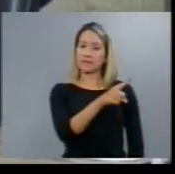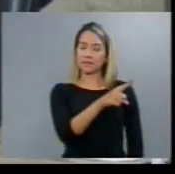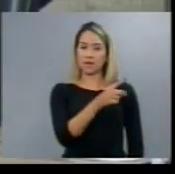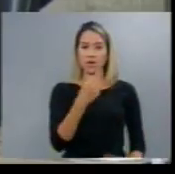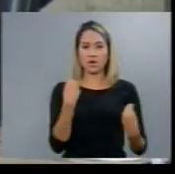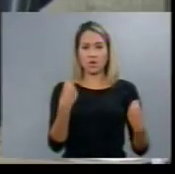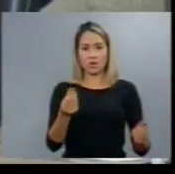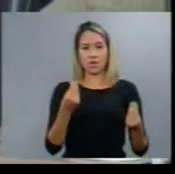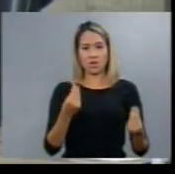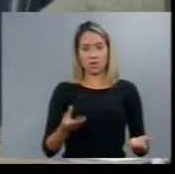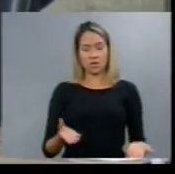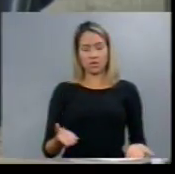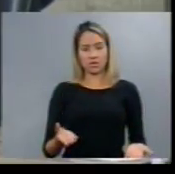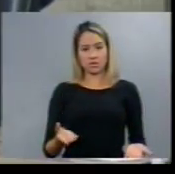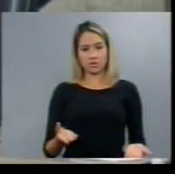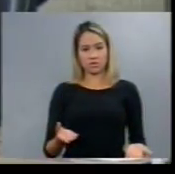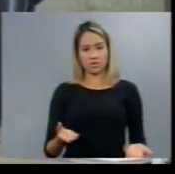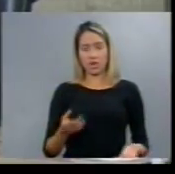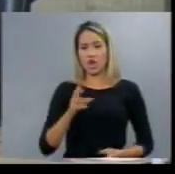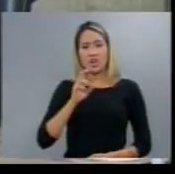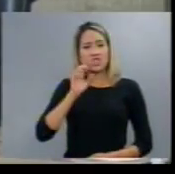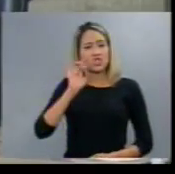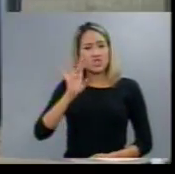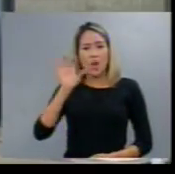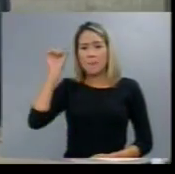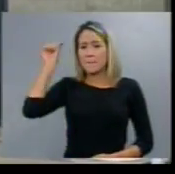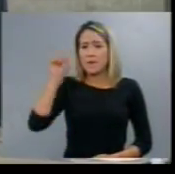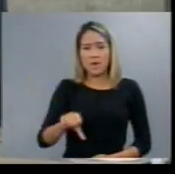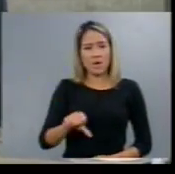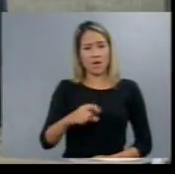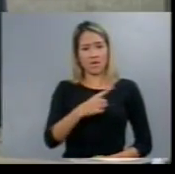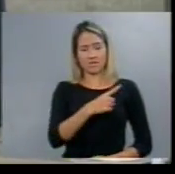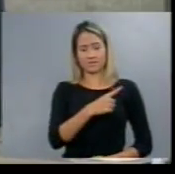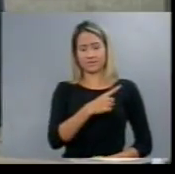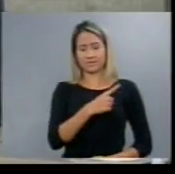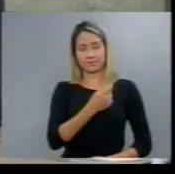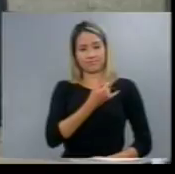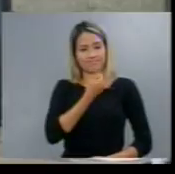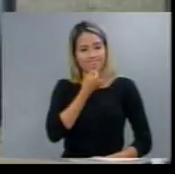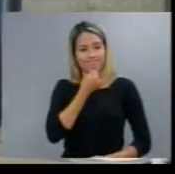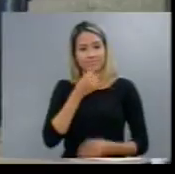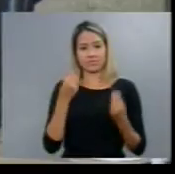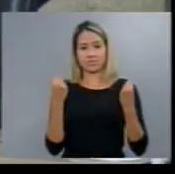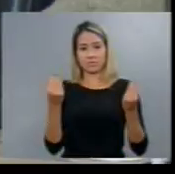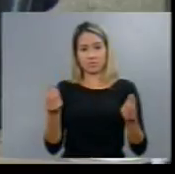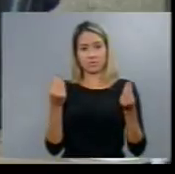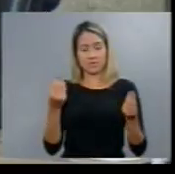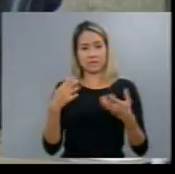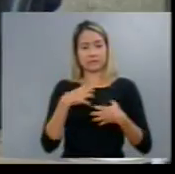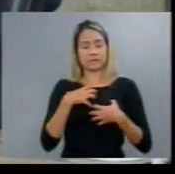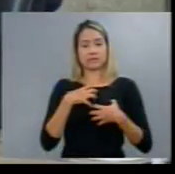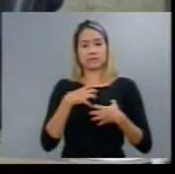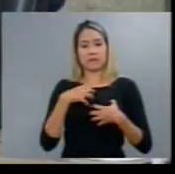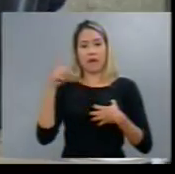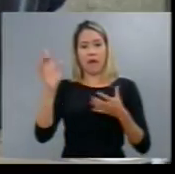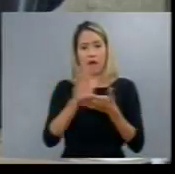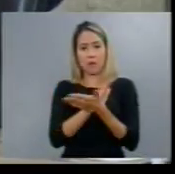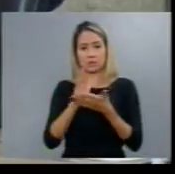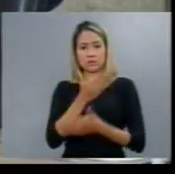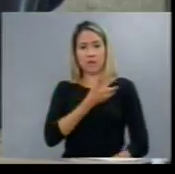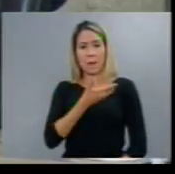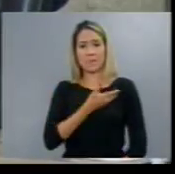problema. Quando ela só agrava, e aí é triste a gente ver e sentir isso, que colegas ainda